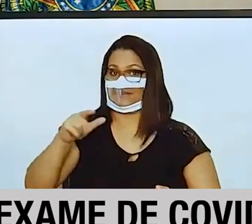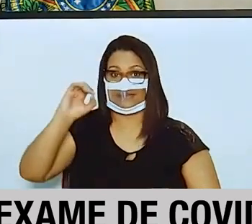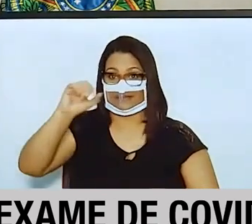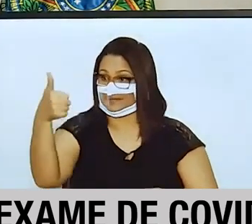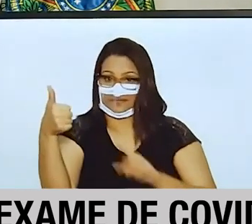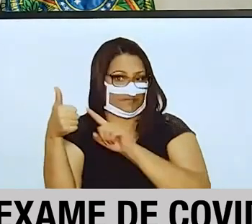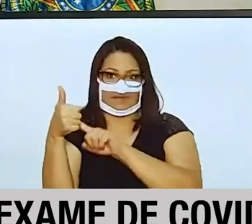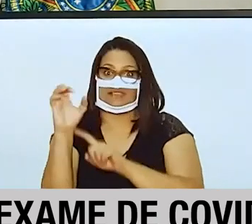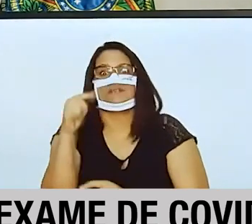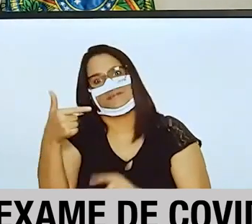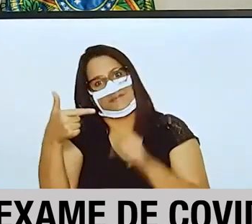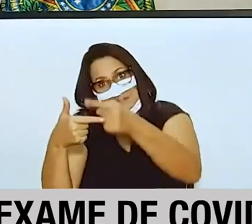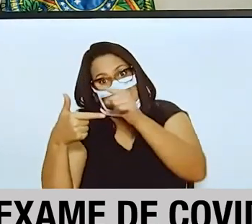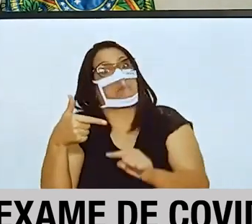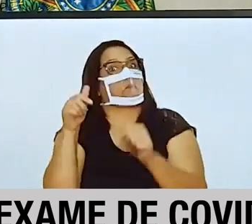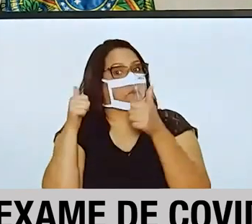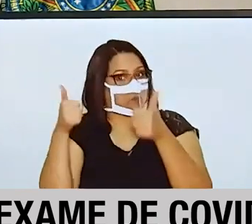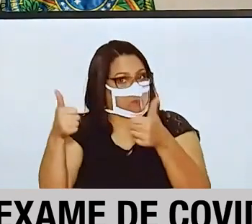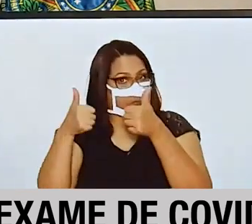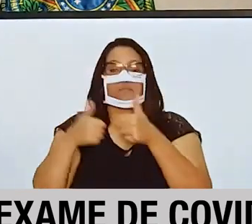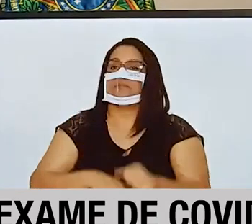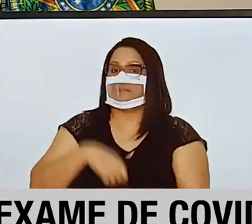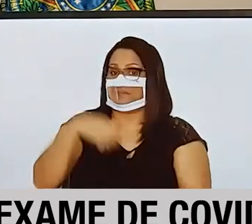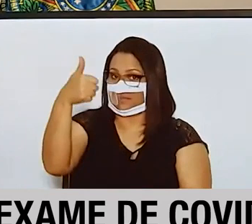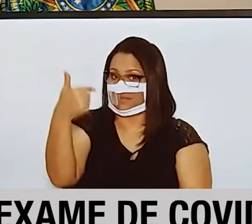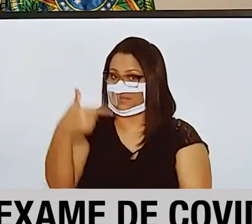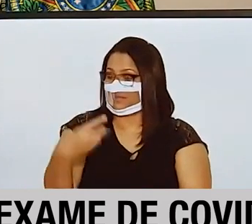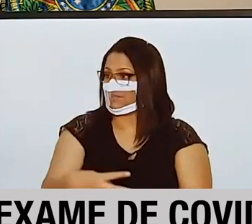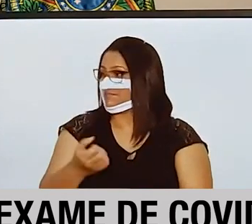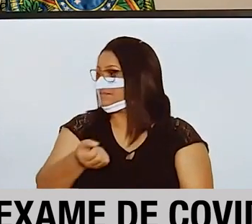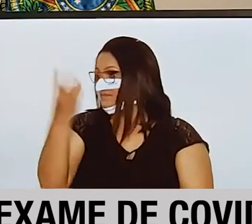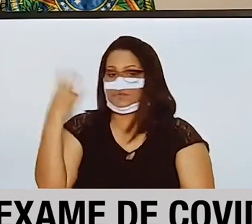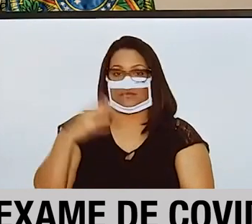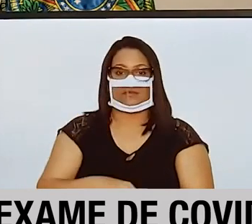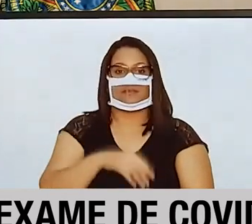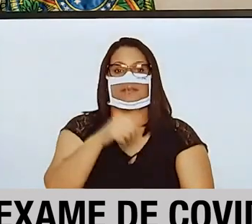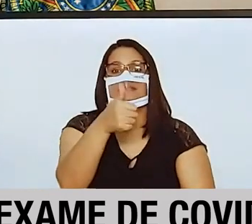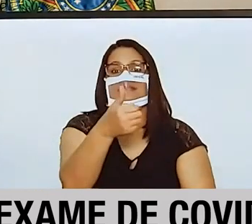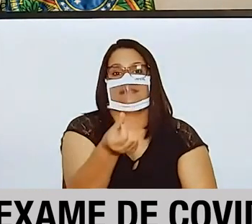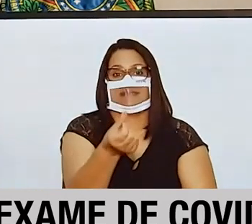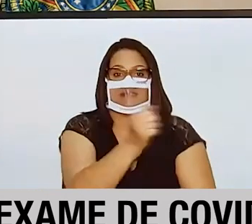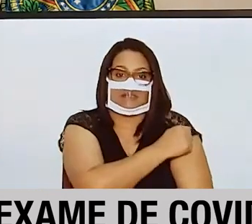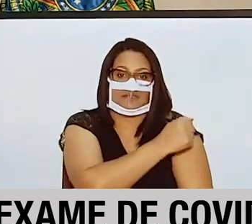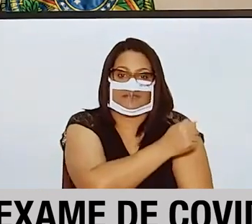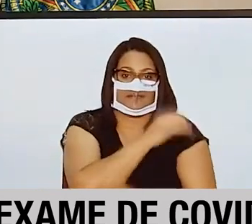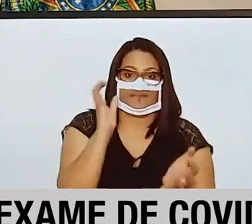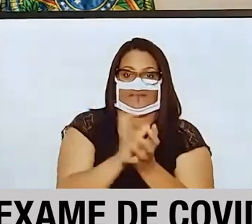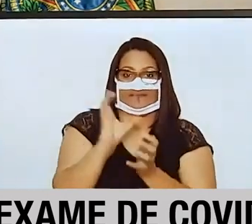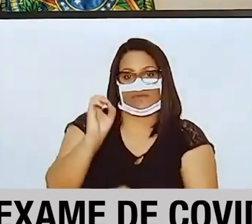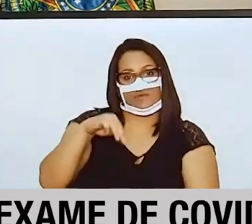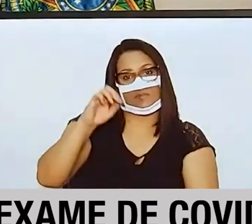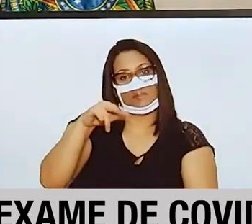Jair Bolsonaro ainda ressaltou que as críticas internacionais ao Brasil levam mais em consideração fatores